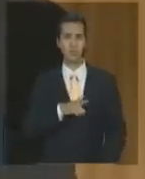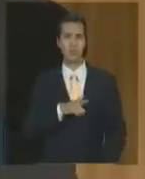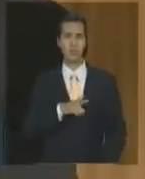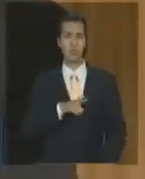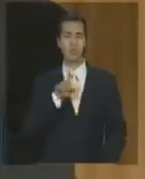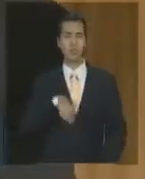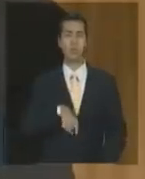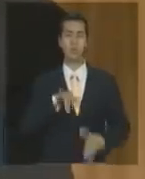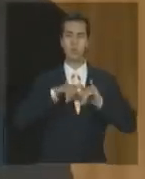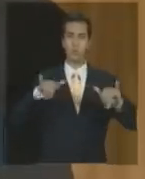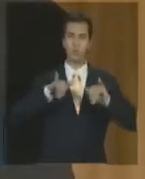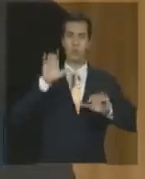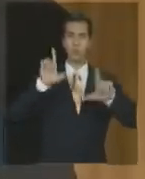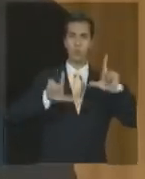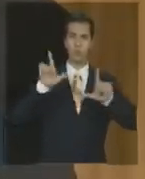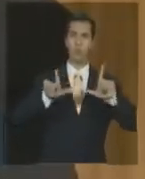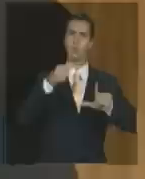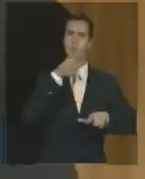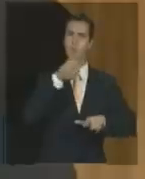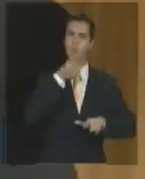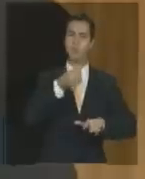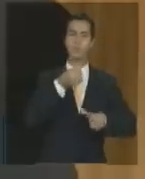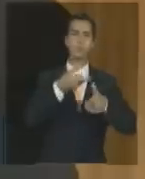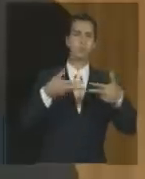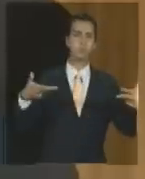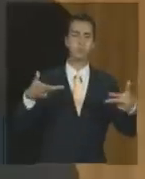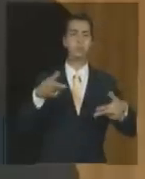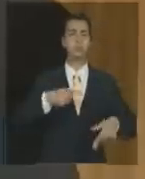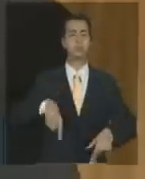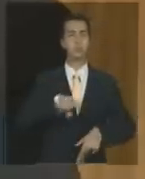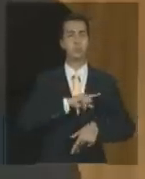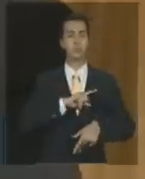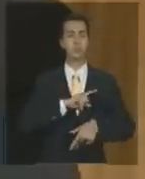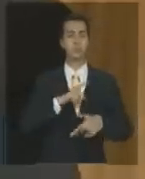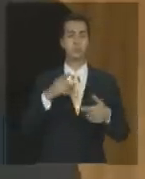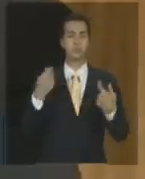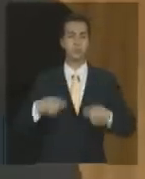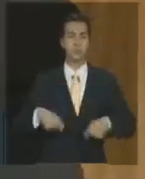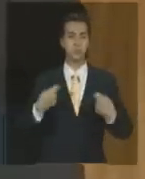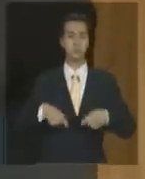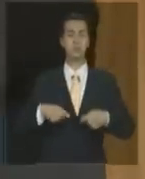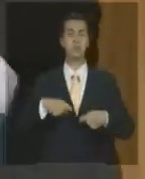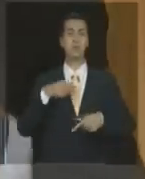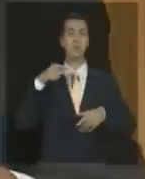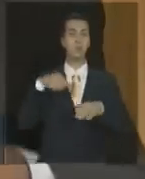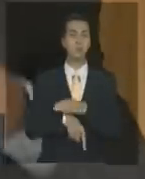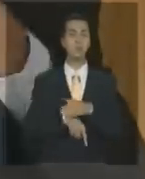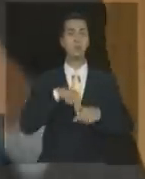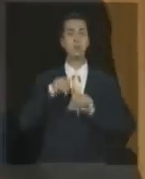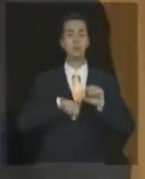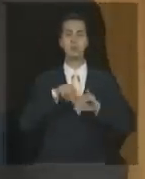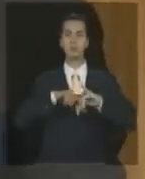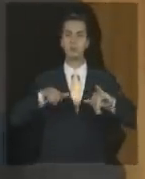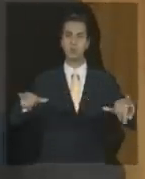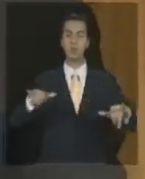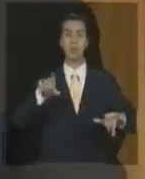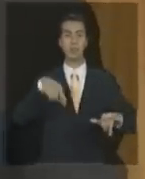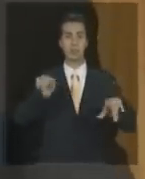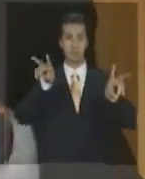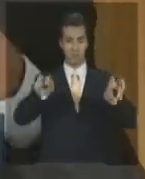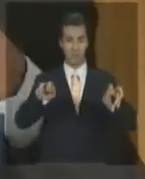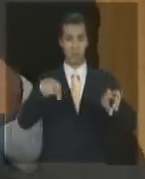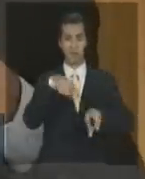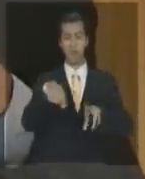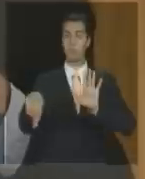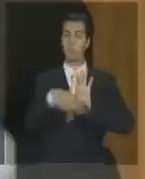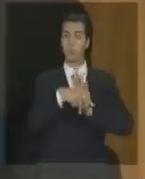meios de comunicação e a mídia, para fazer com que todos nós possamos cada vez mais aprofundar de que essa questão é do Estado, não